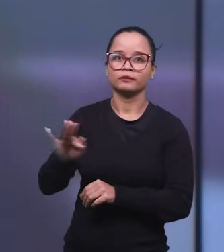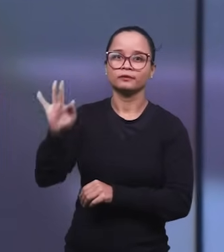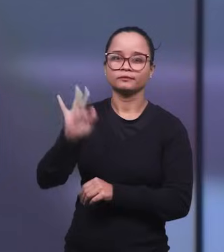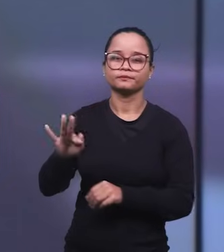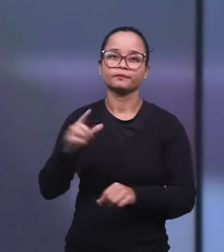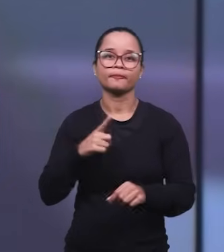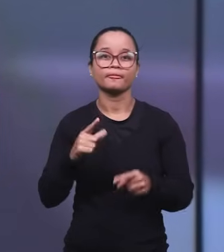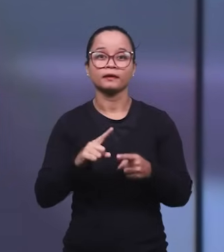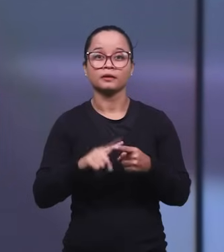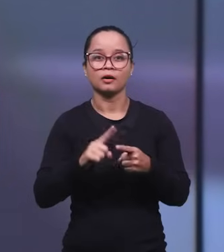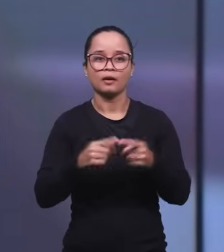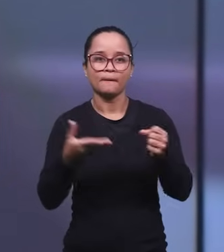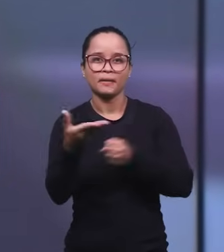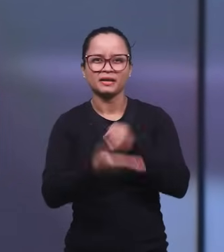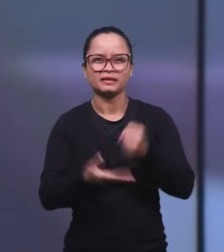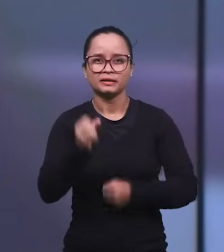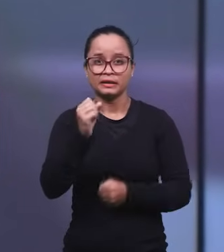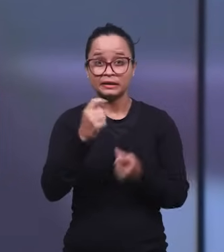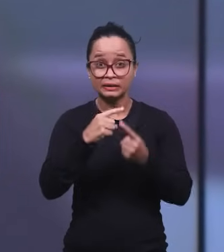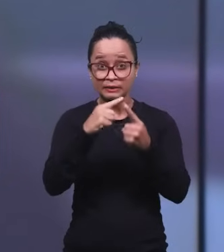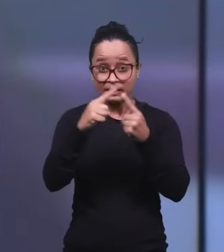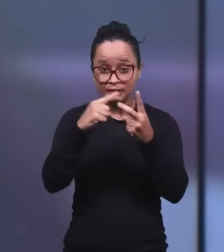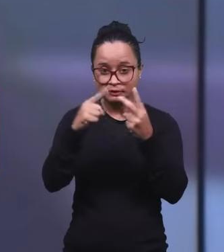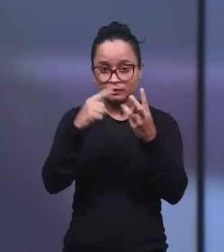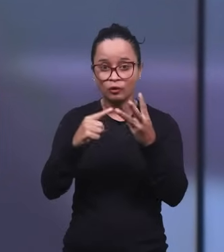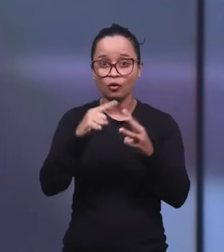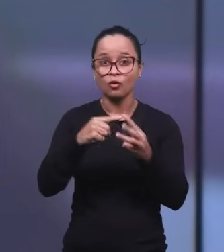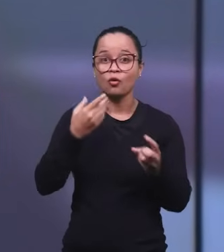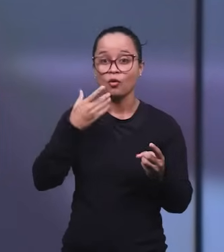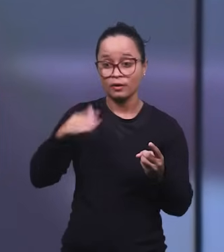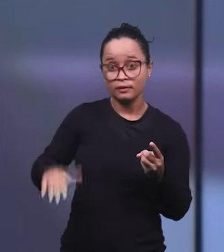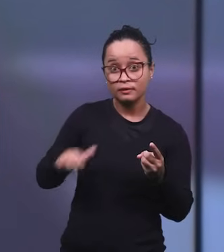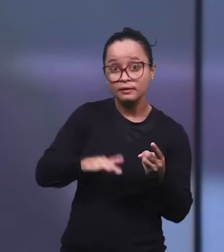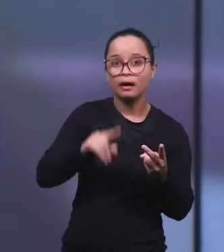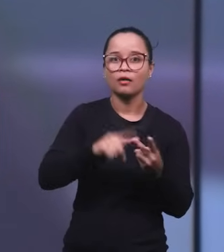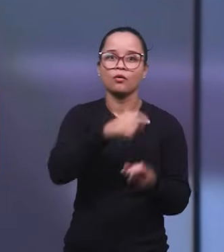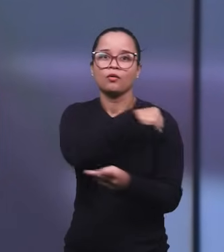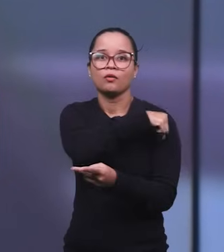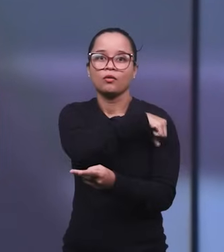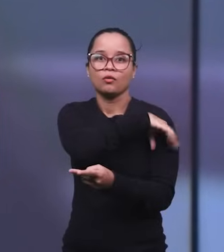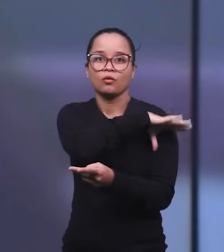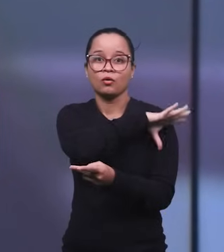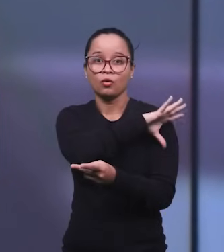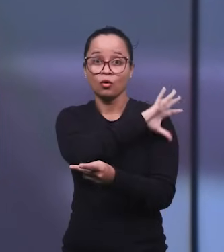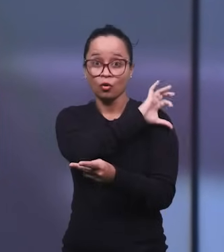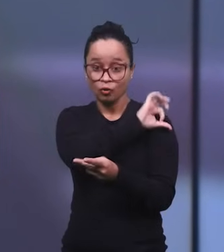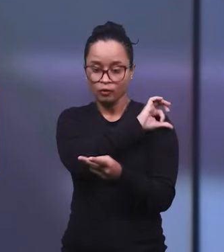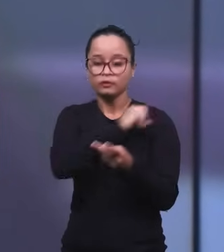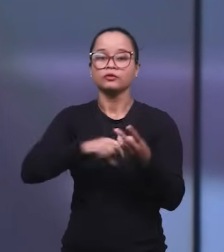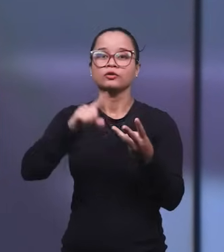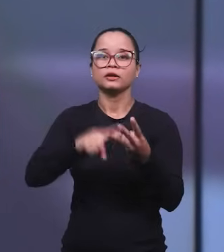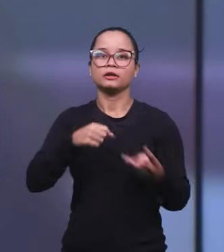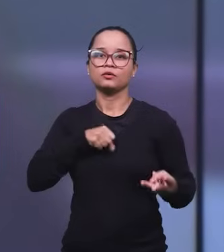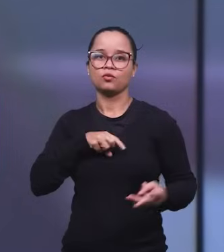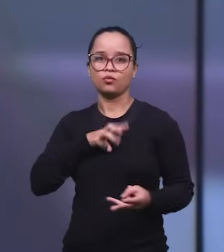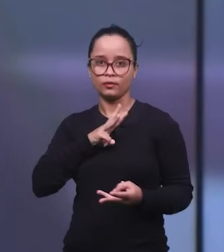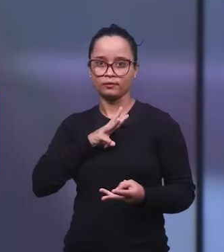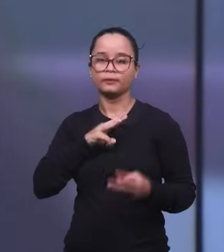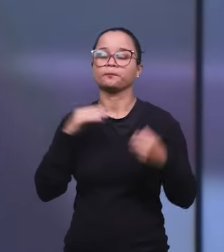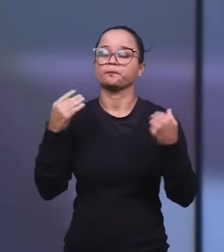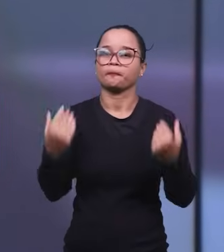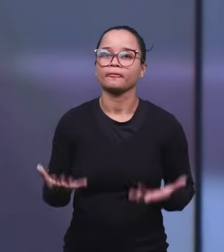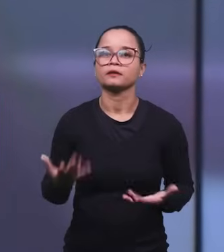educação básica é dividida em 3 etapas: a educação infantil, o ensino fundamental e o ensino médio. Em